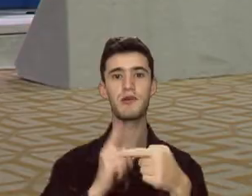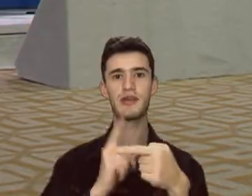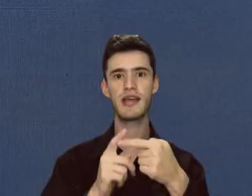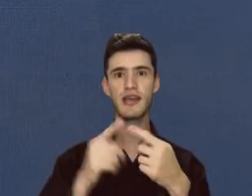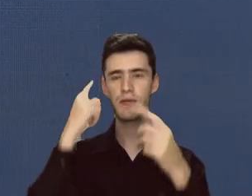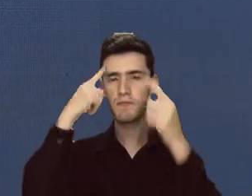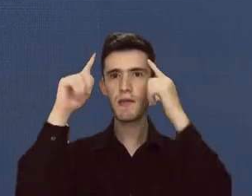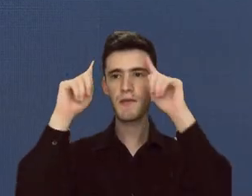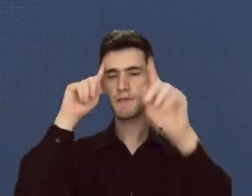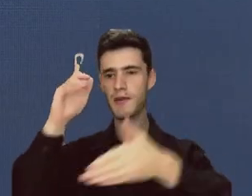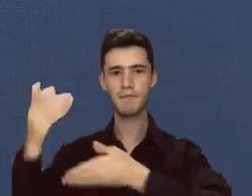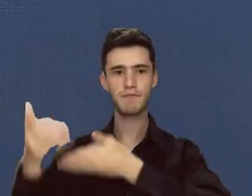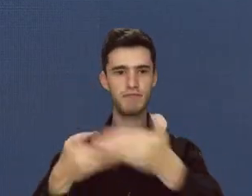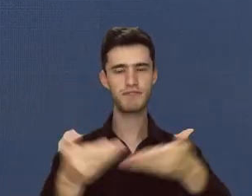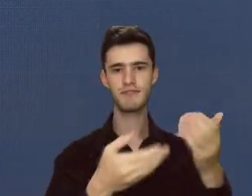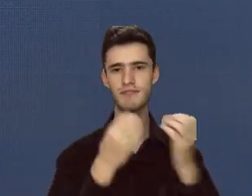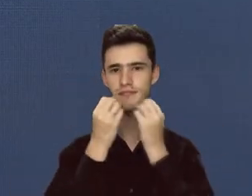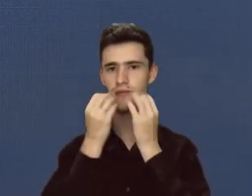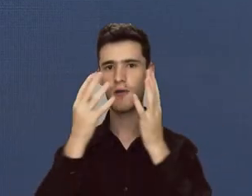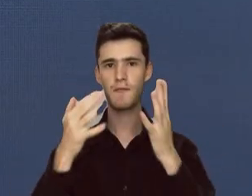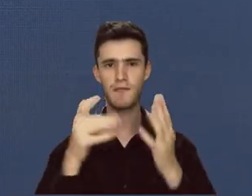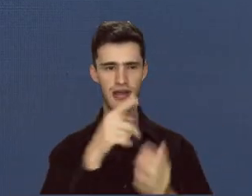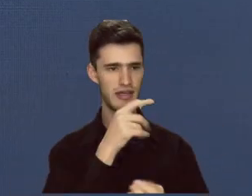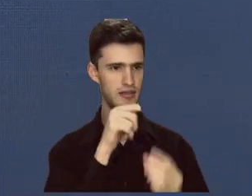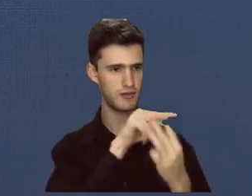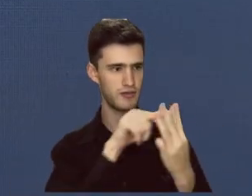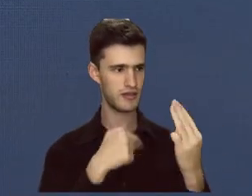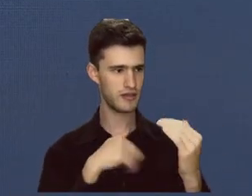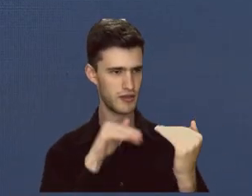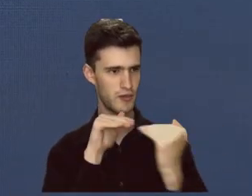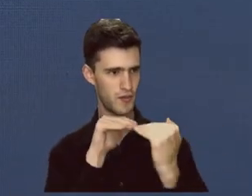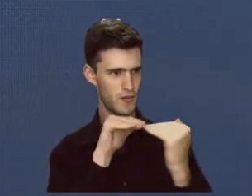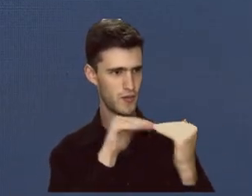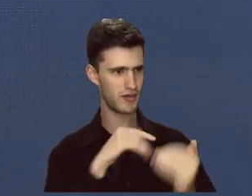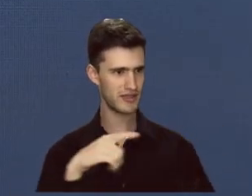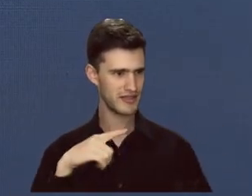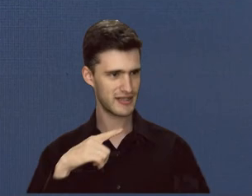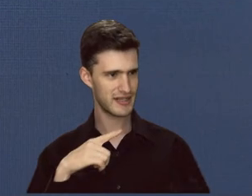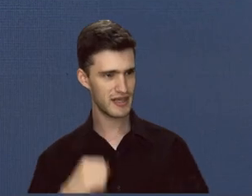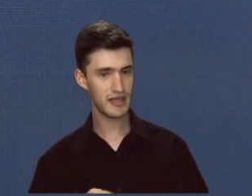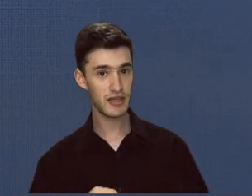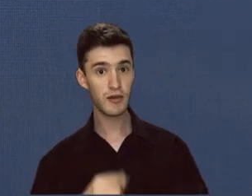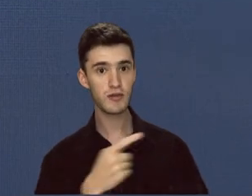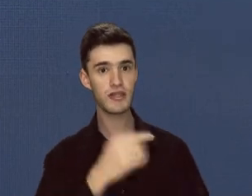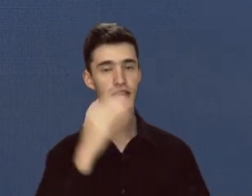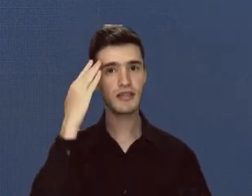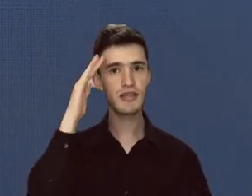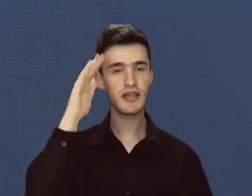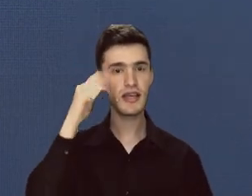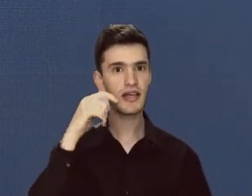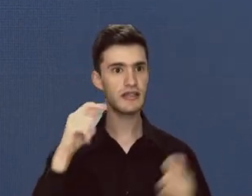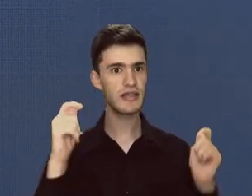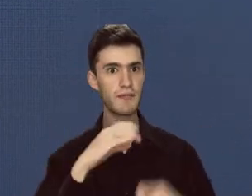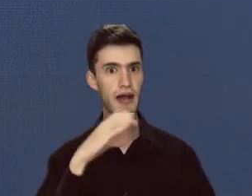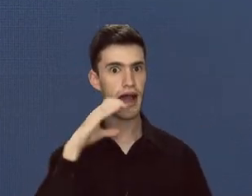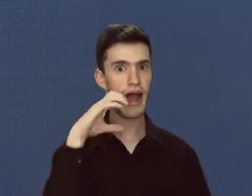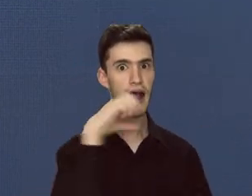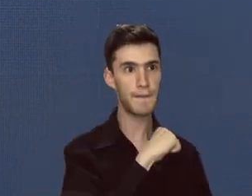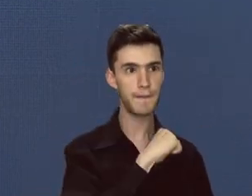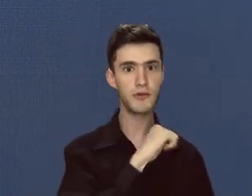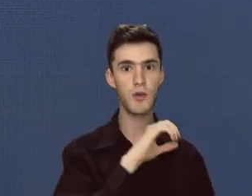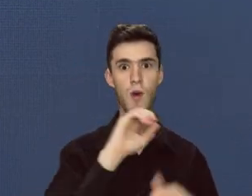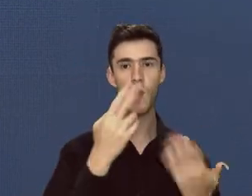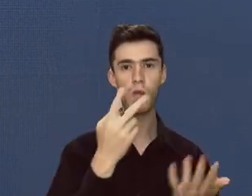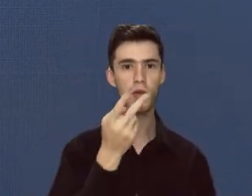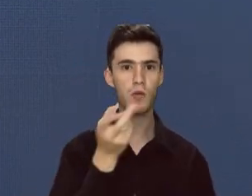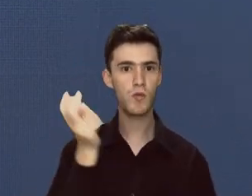obviamente vocês concordam com isso E aí se vocês entendem que velocidade vocês entendem que possa acontecer que culturas podem funcionar melhor